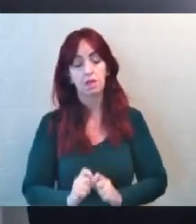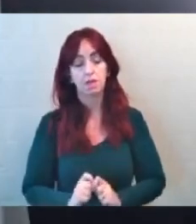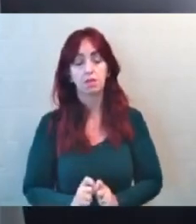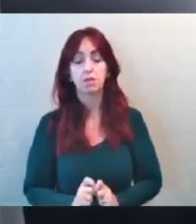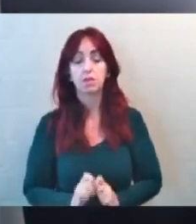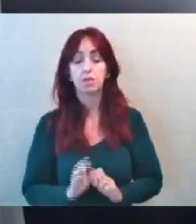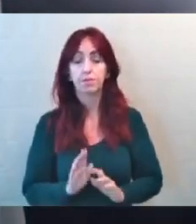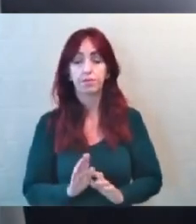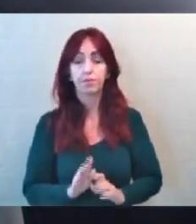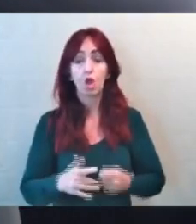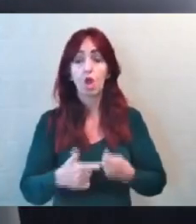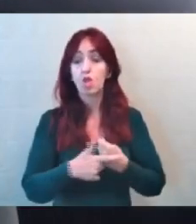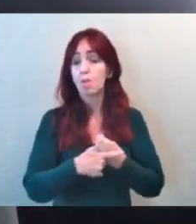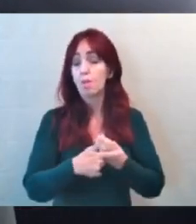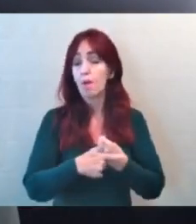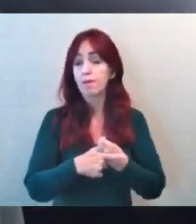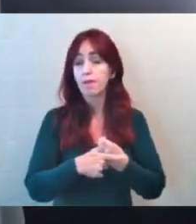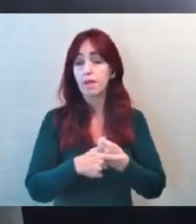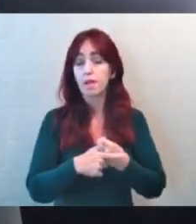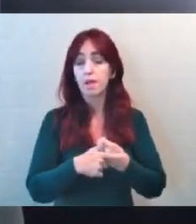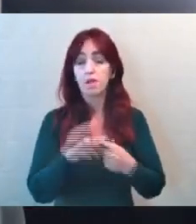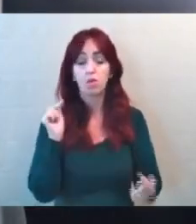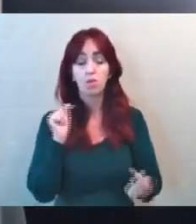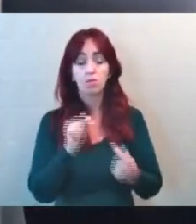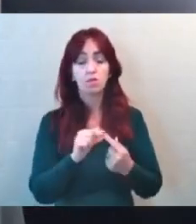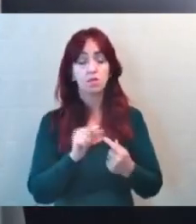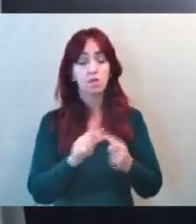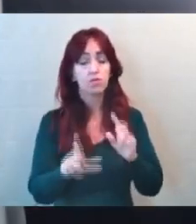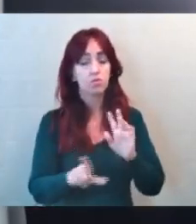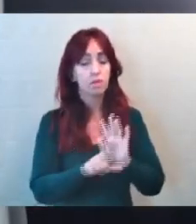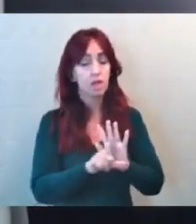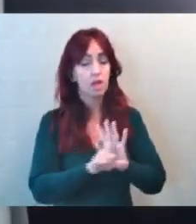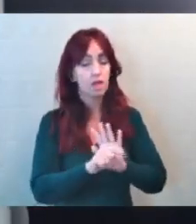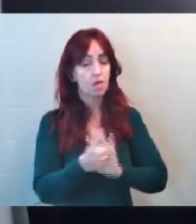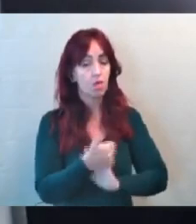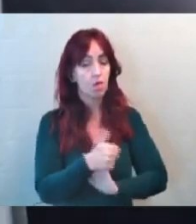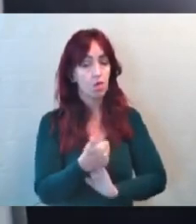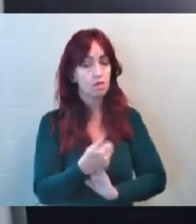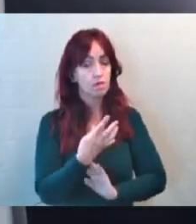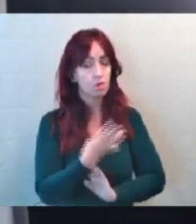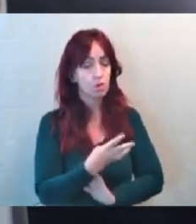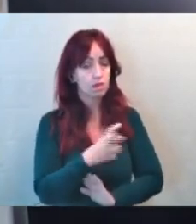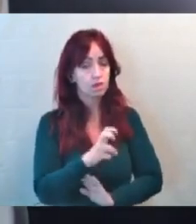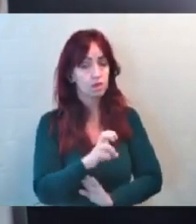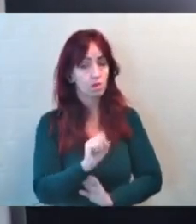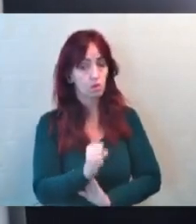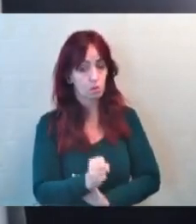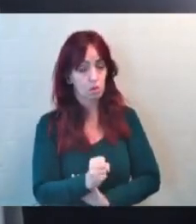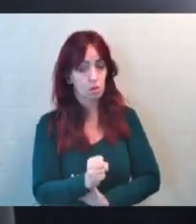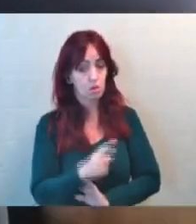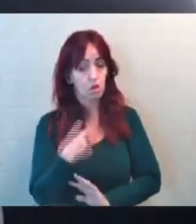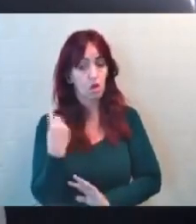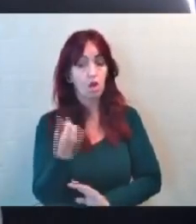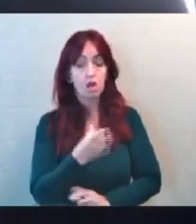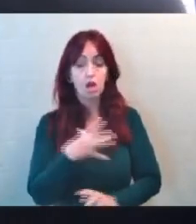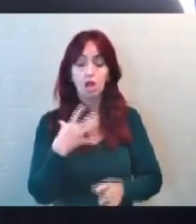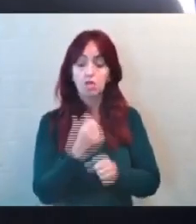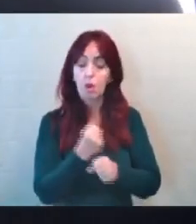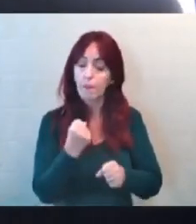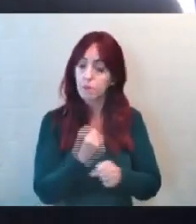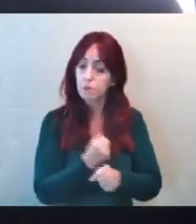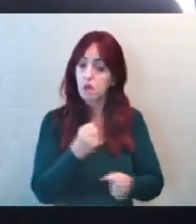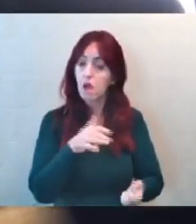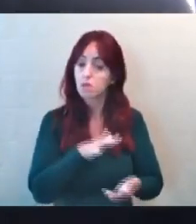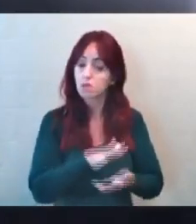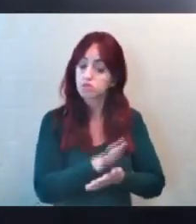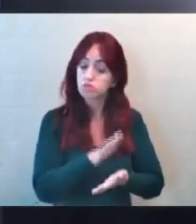no modelo definido pela Lei 11.458, nós computamos todos os custos